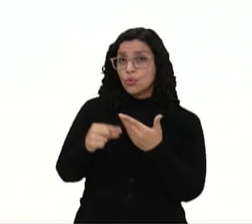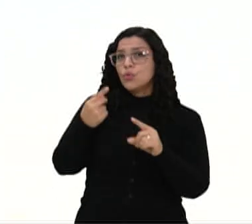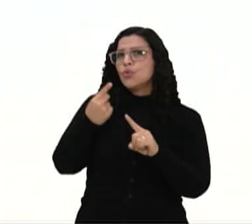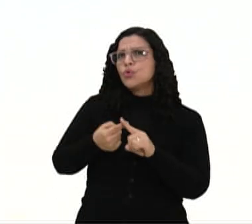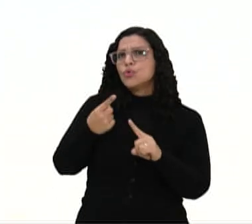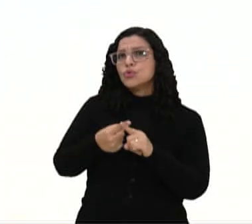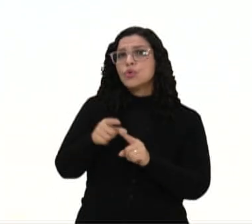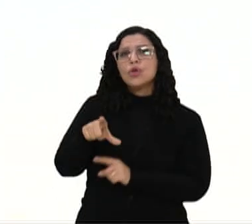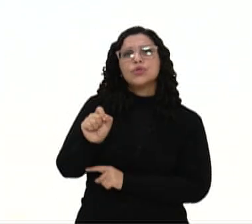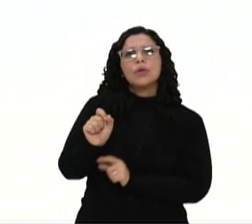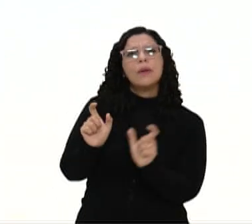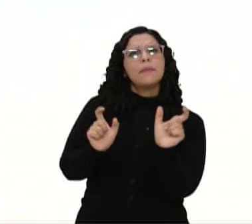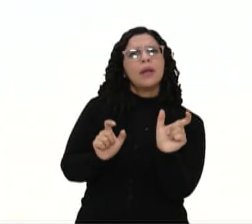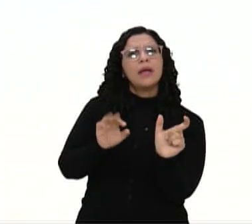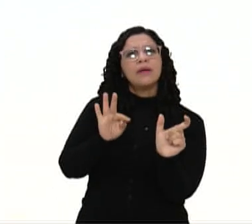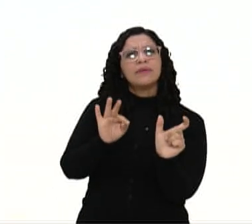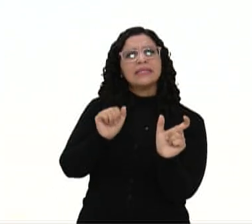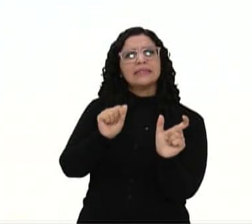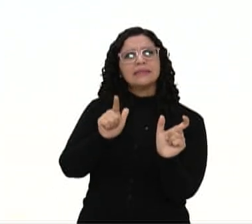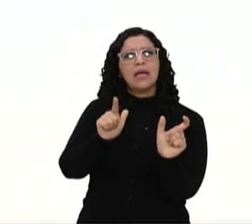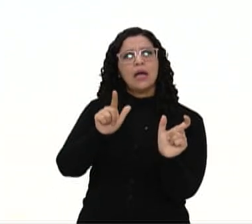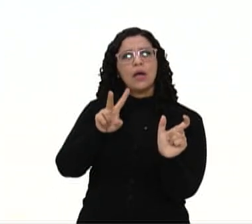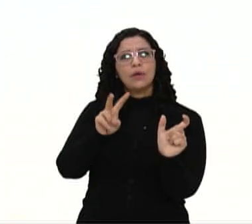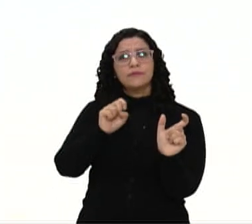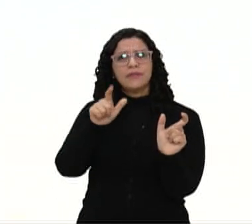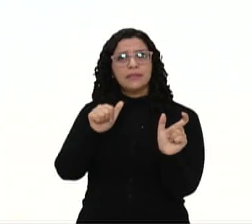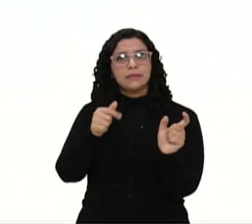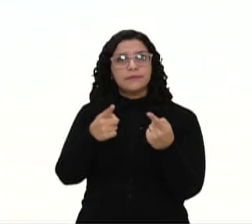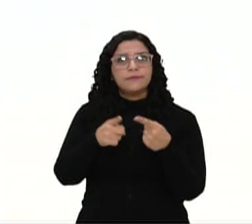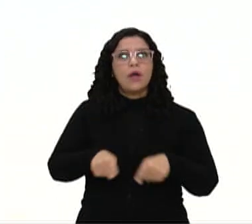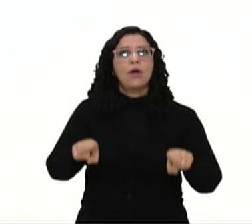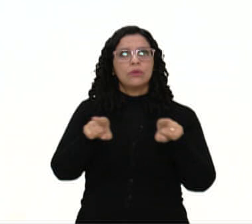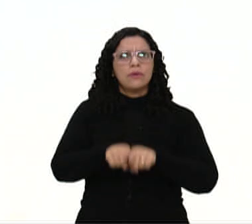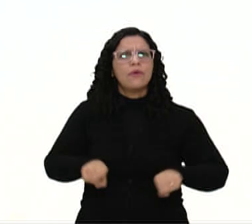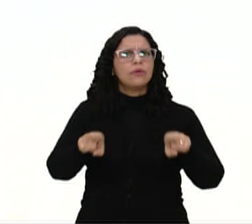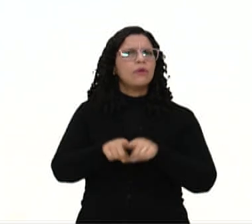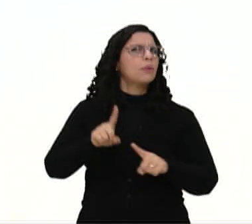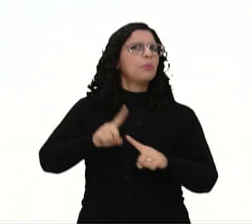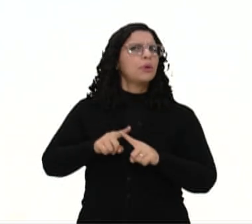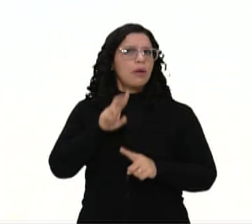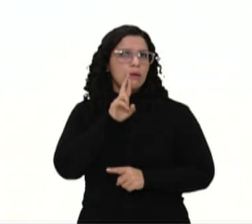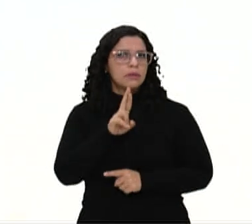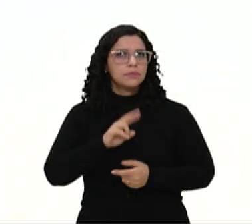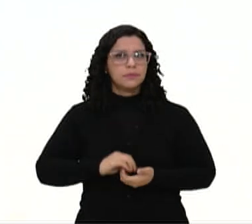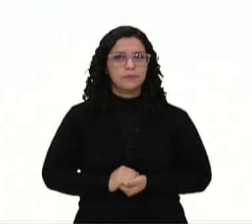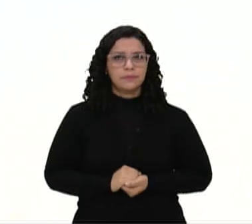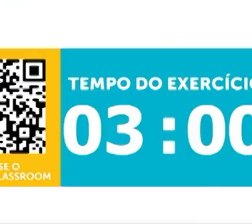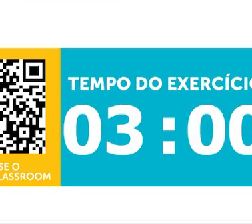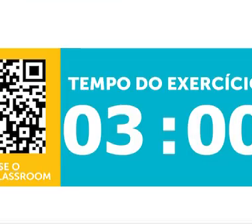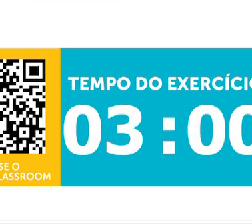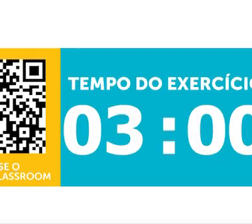autora optou por repetir a palavra talvez várias vezes? Responda.